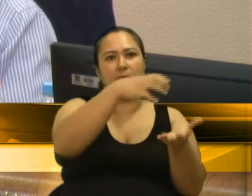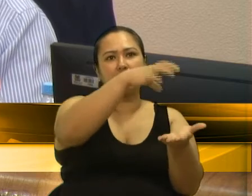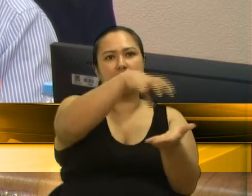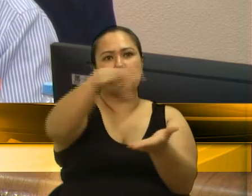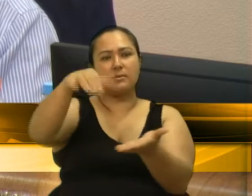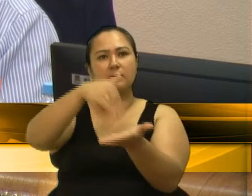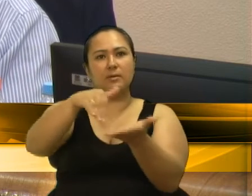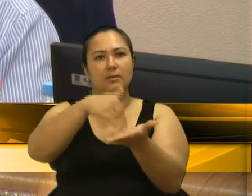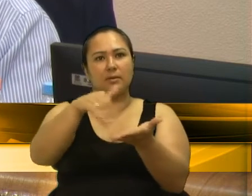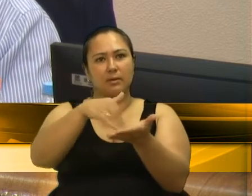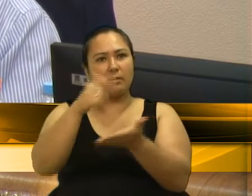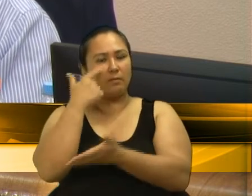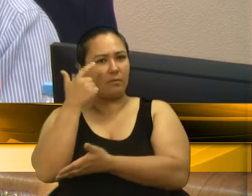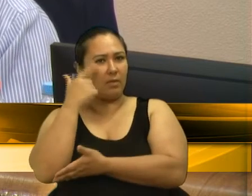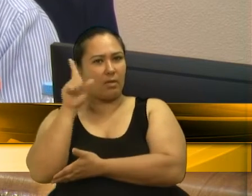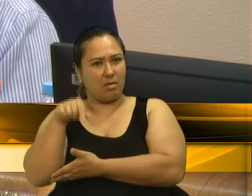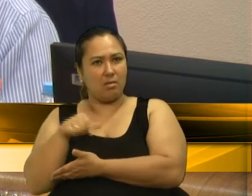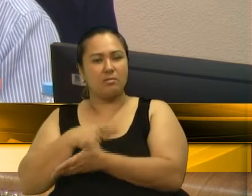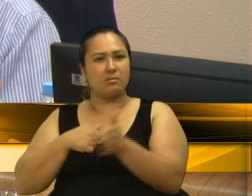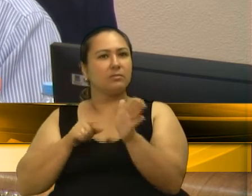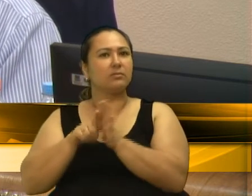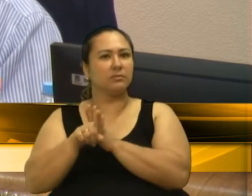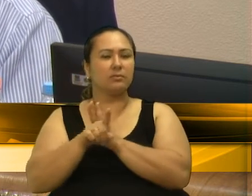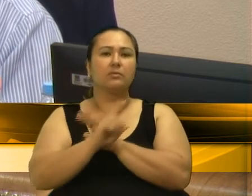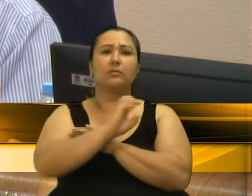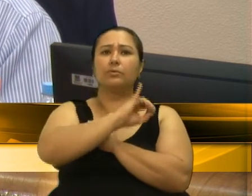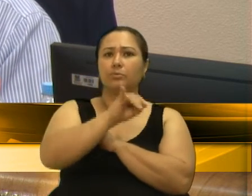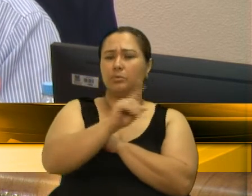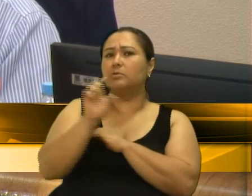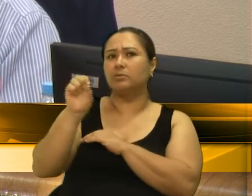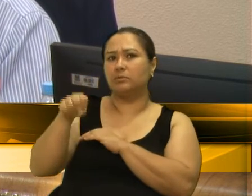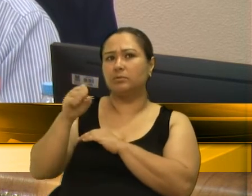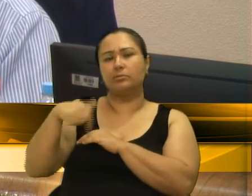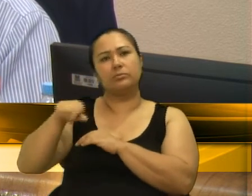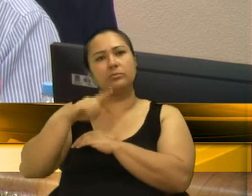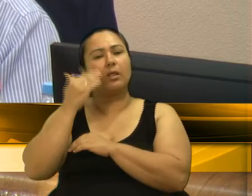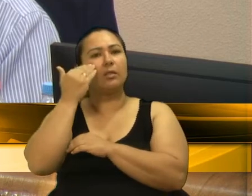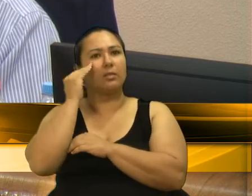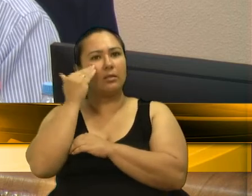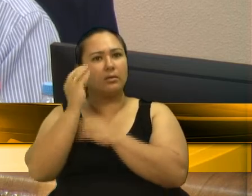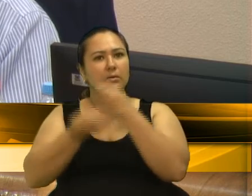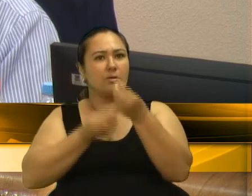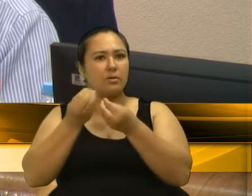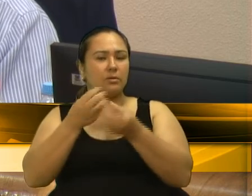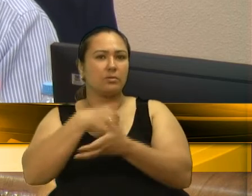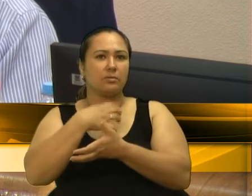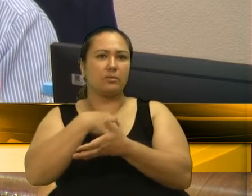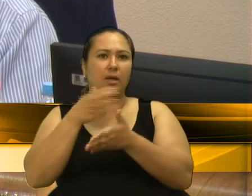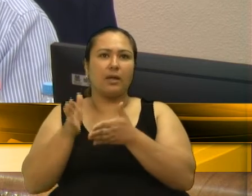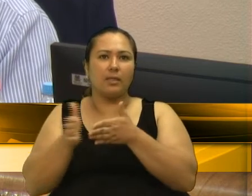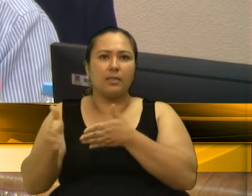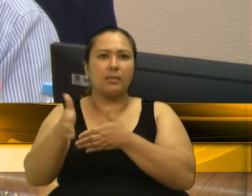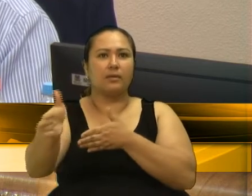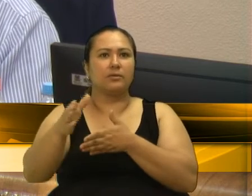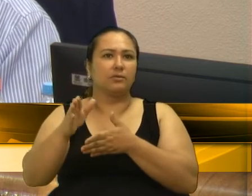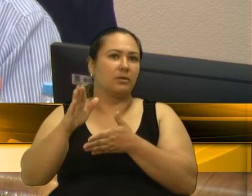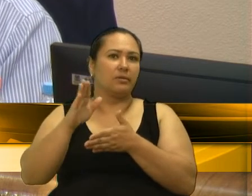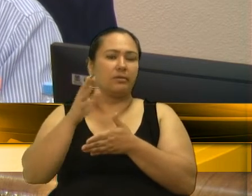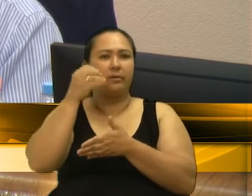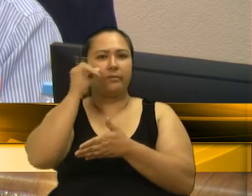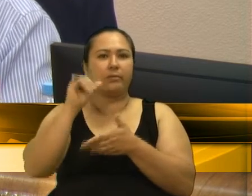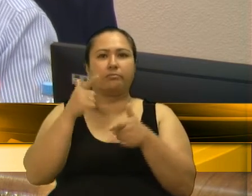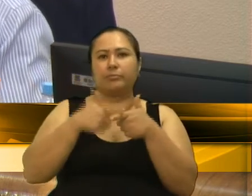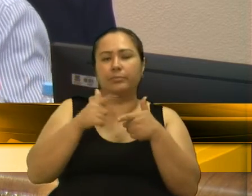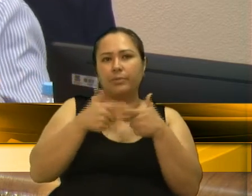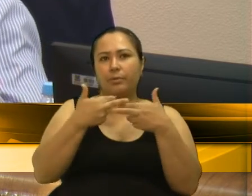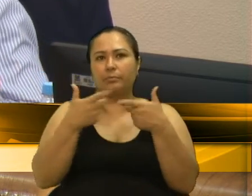Seria esse o seu questionamento? Senhor Joelmir, sim. A gente entende que, ao mesmo tempo em que se encaminha para a desburocratização de algumas coisas e